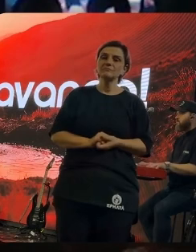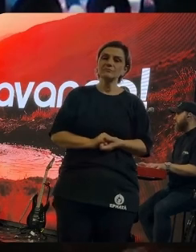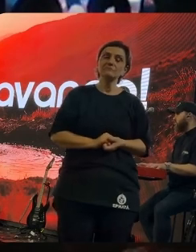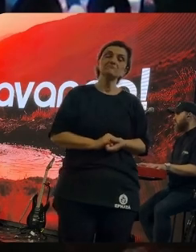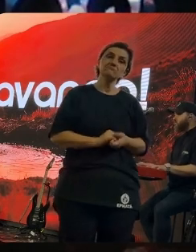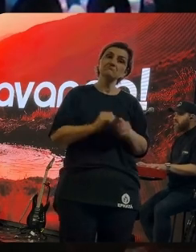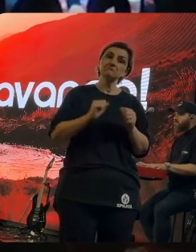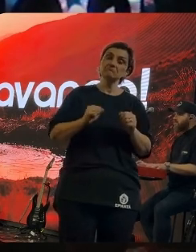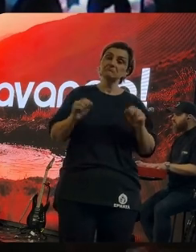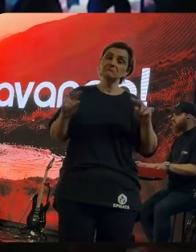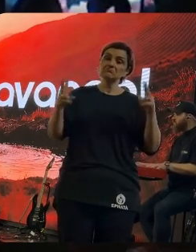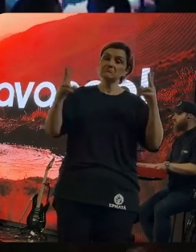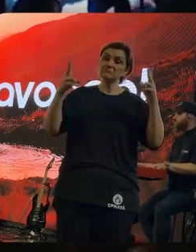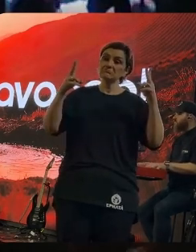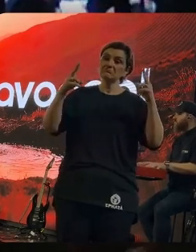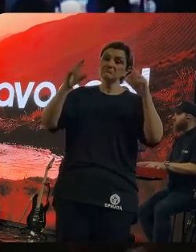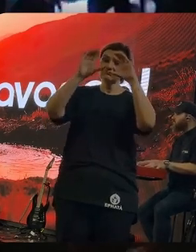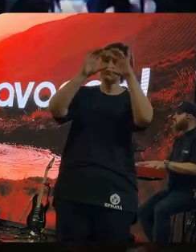honrar.